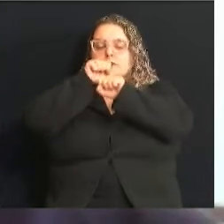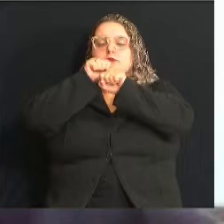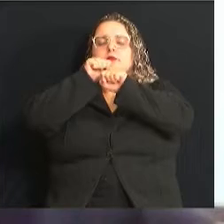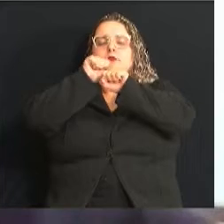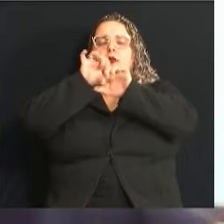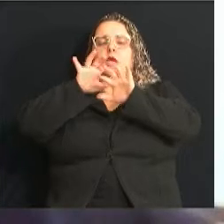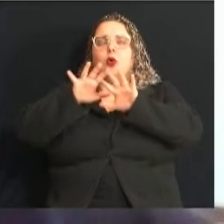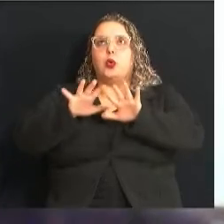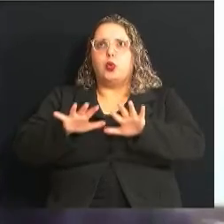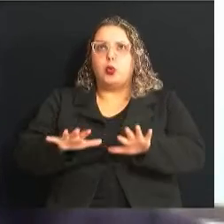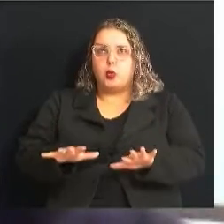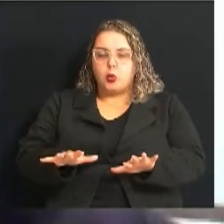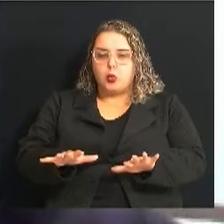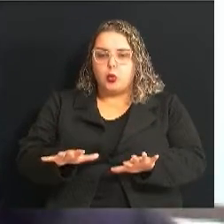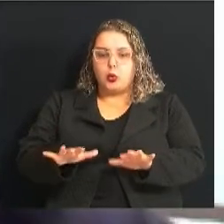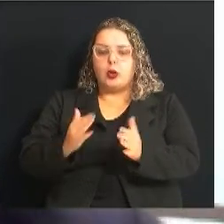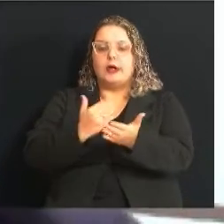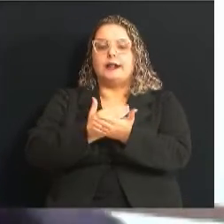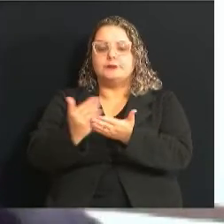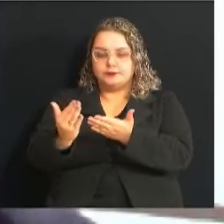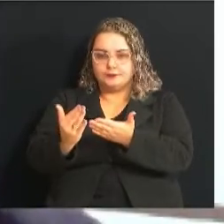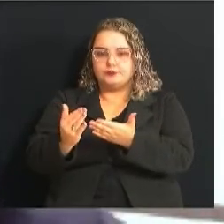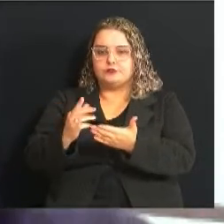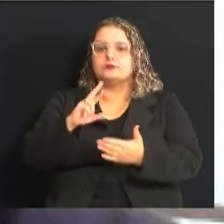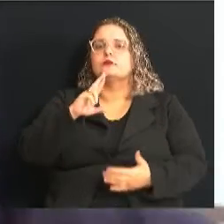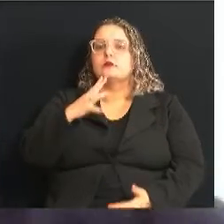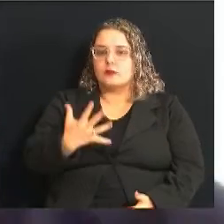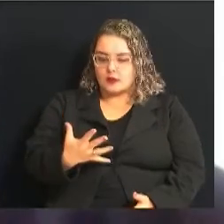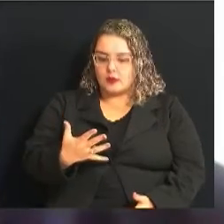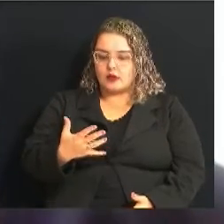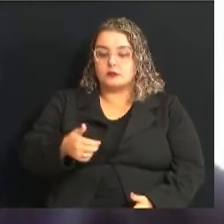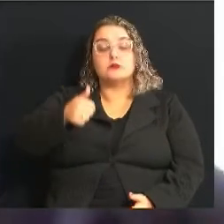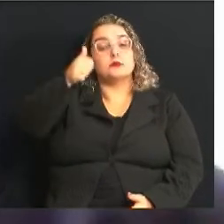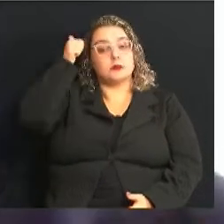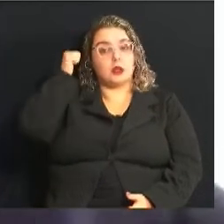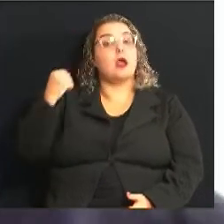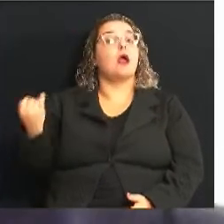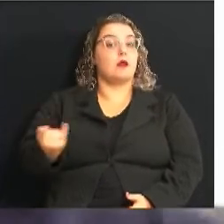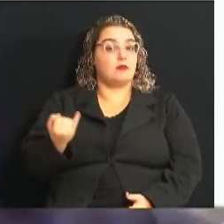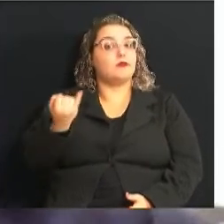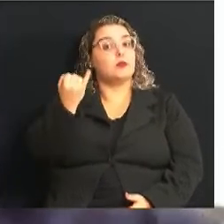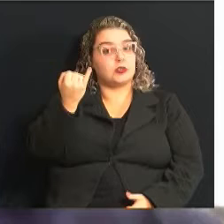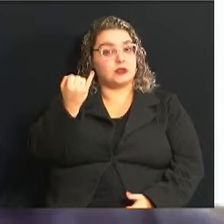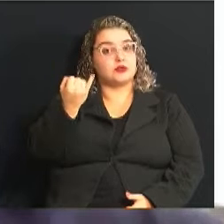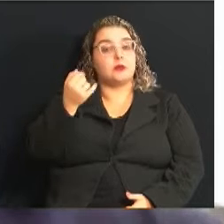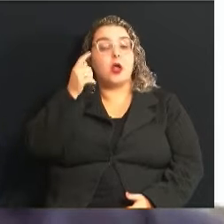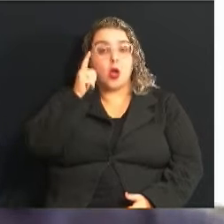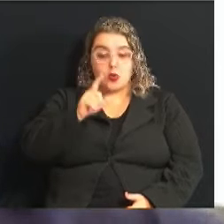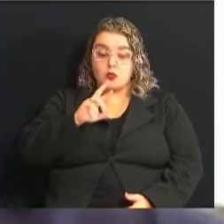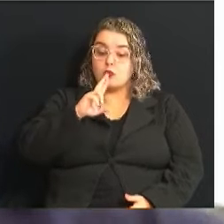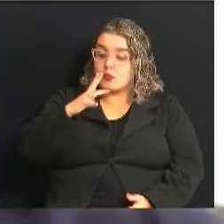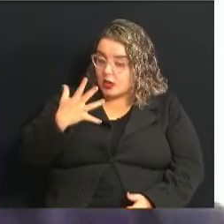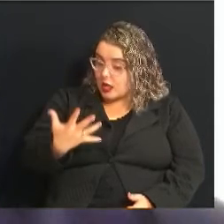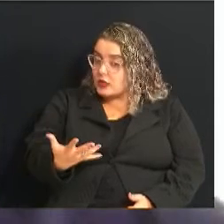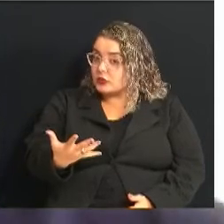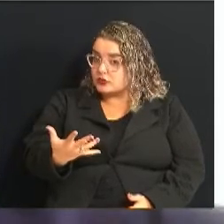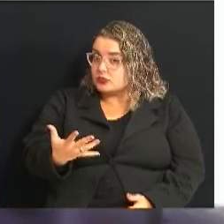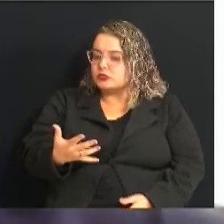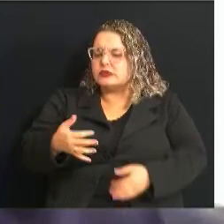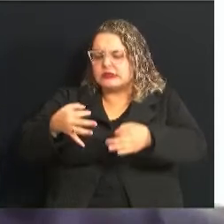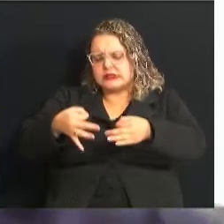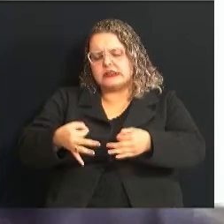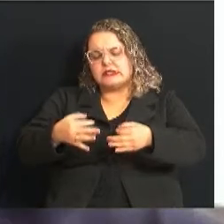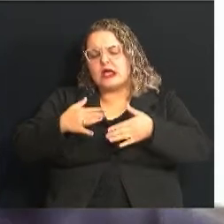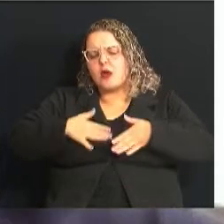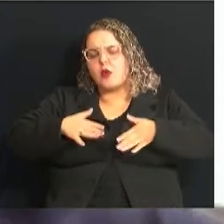de fato iniciar a resolução das questões nos vestibulares é bem importante para que a gente consiga ter um resultado com certeza mais tranquilo